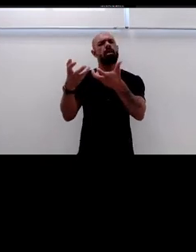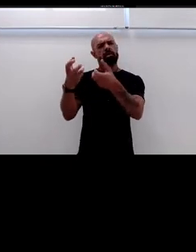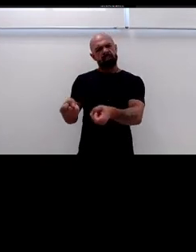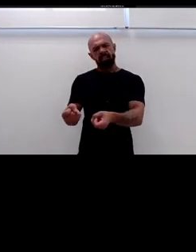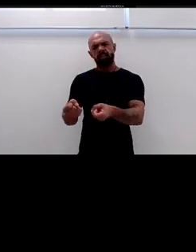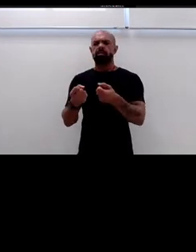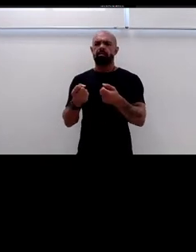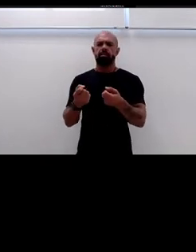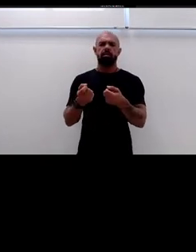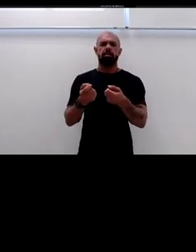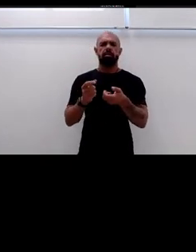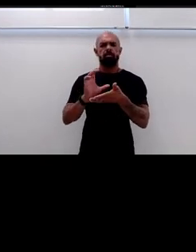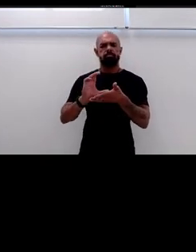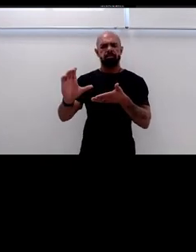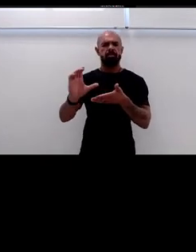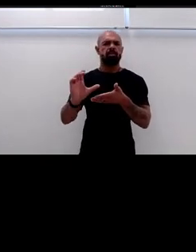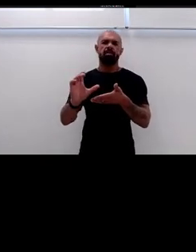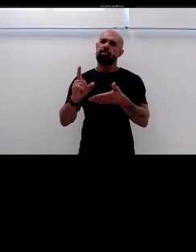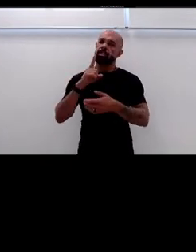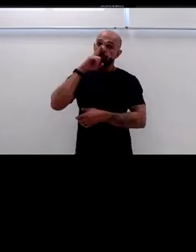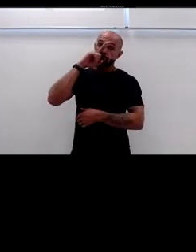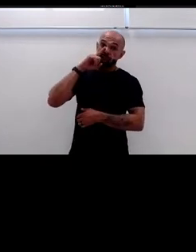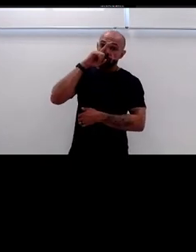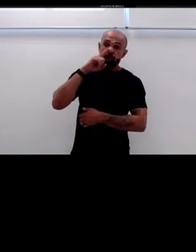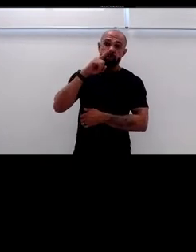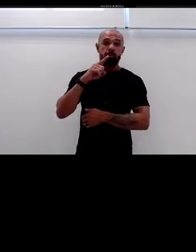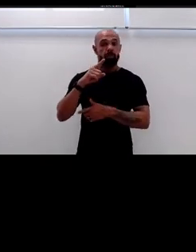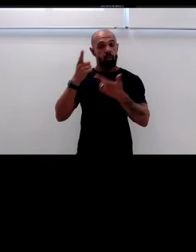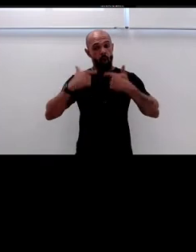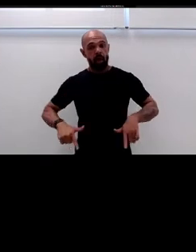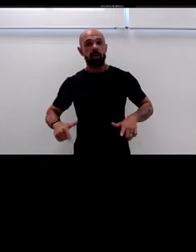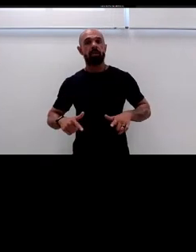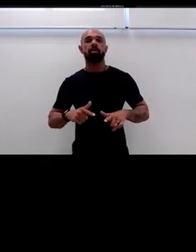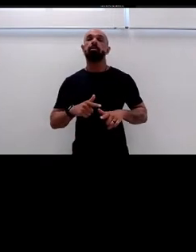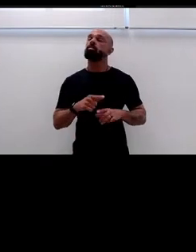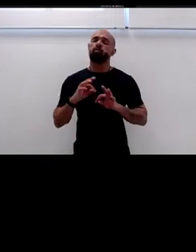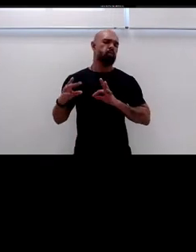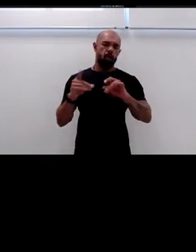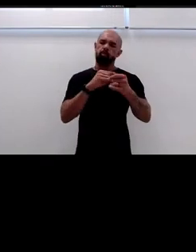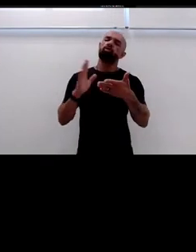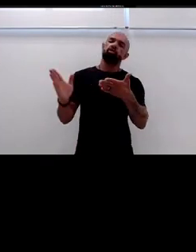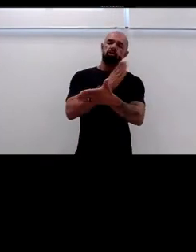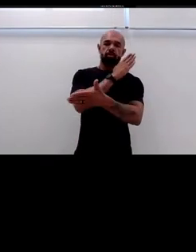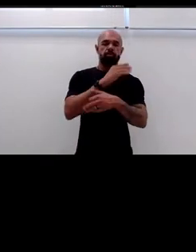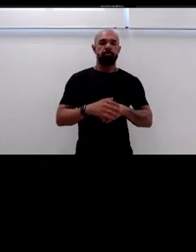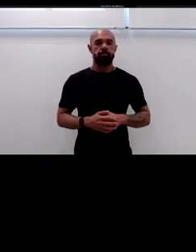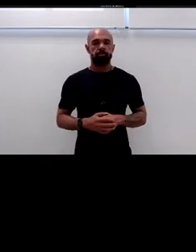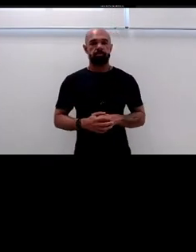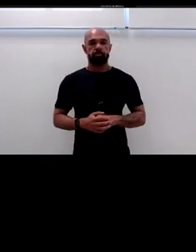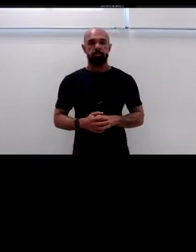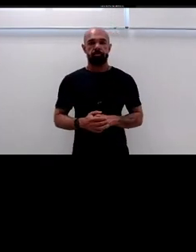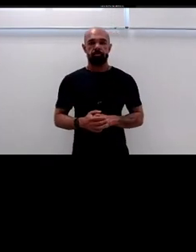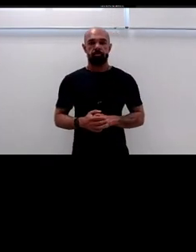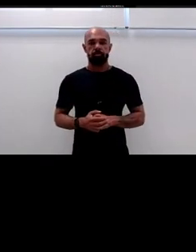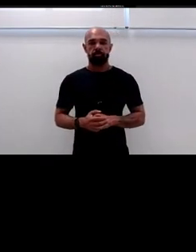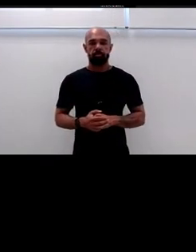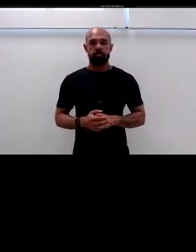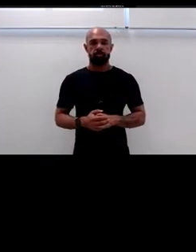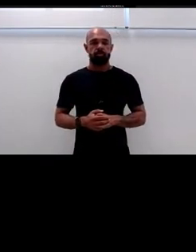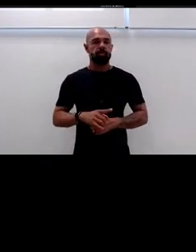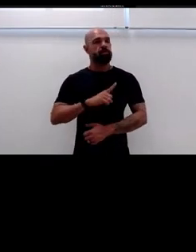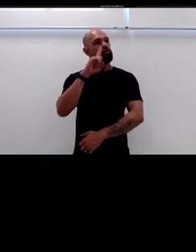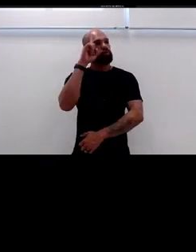oferta do que correr o risco de sair sem nada, porque sairia todo mundo. Esse cotidiano,